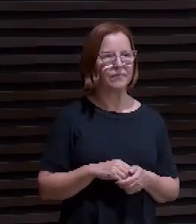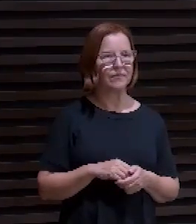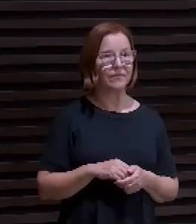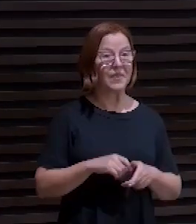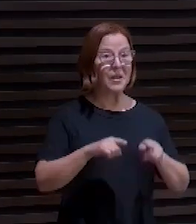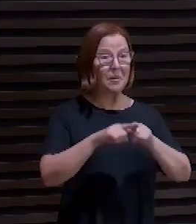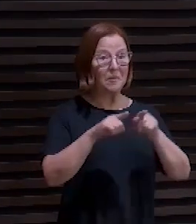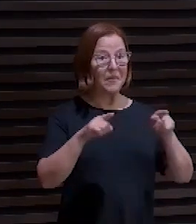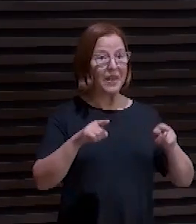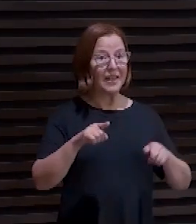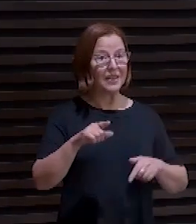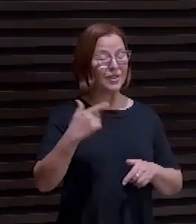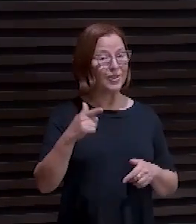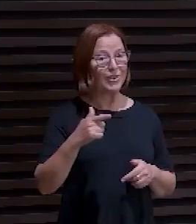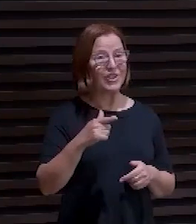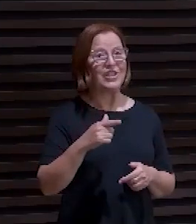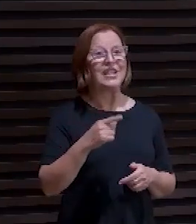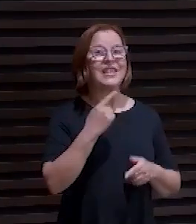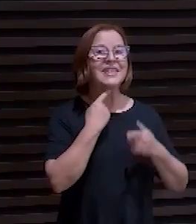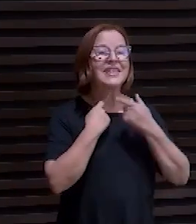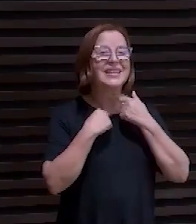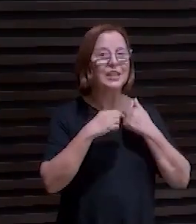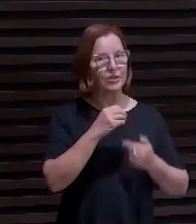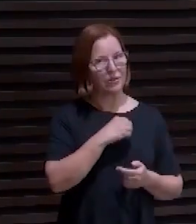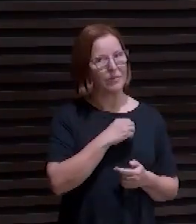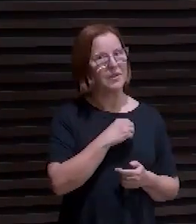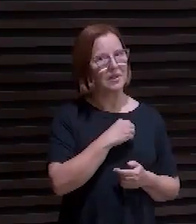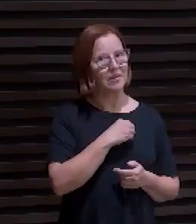Mas ele não tinha desejos pecaminosos.